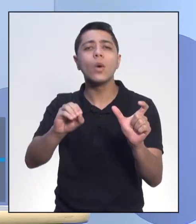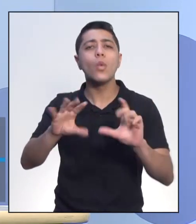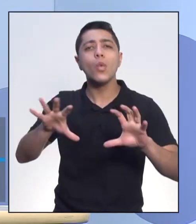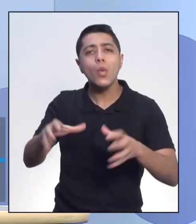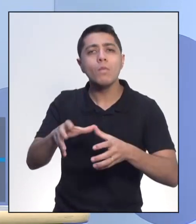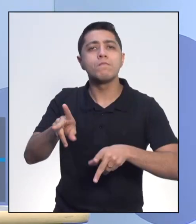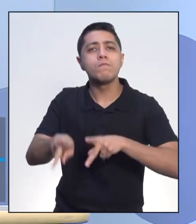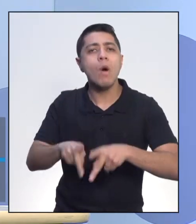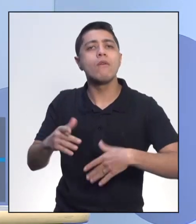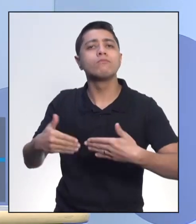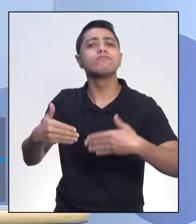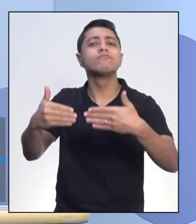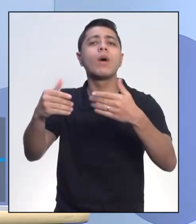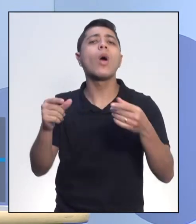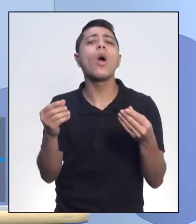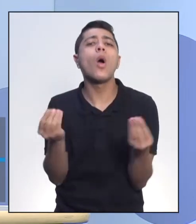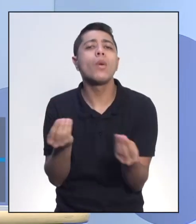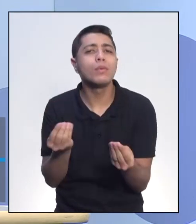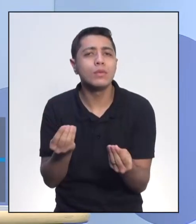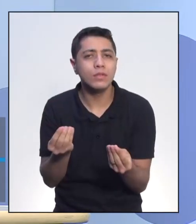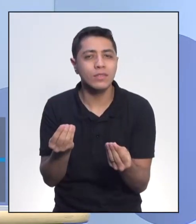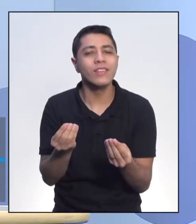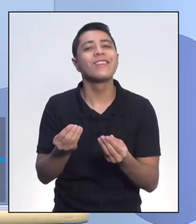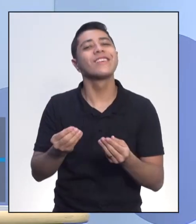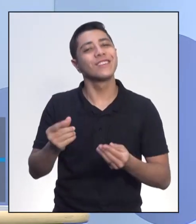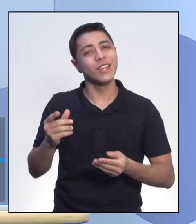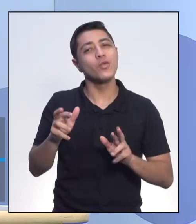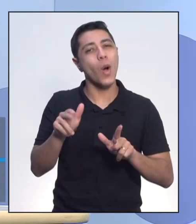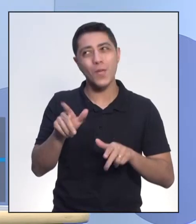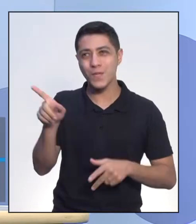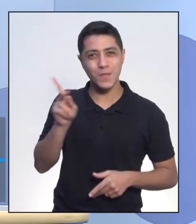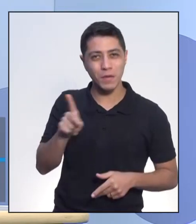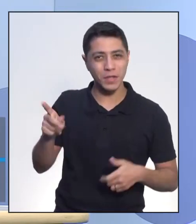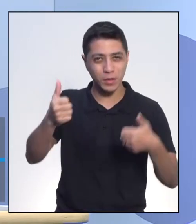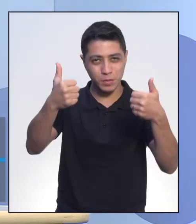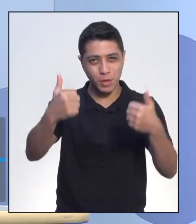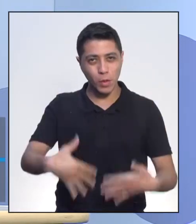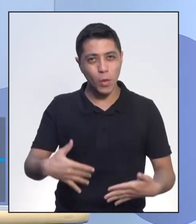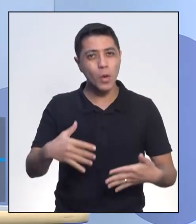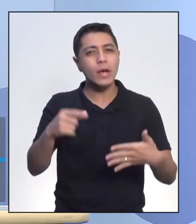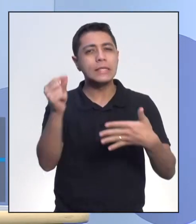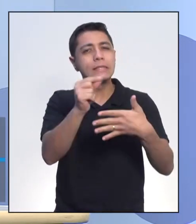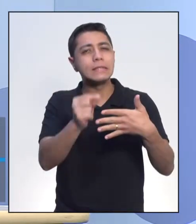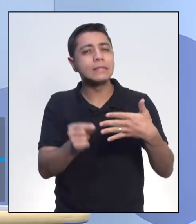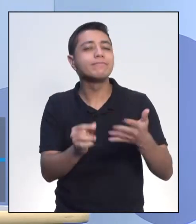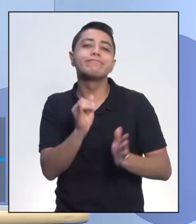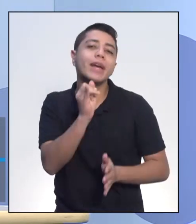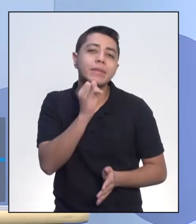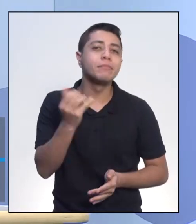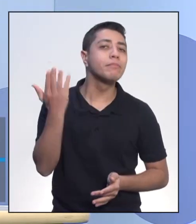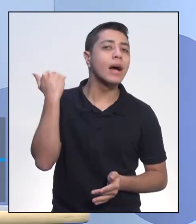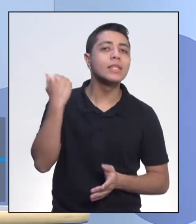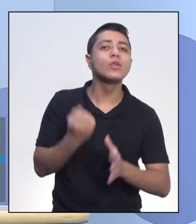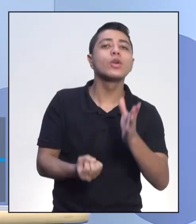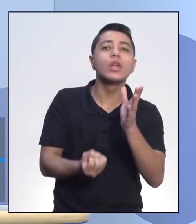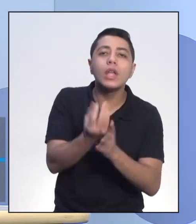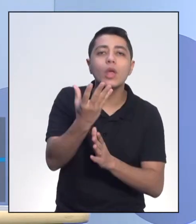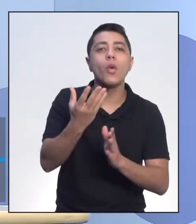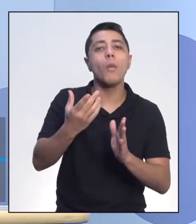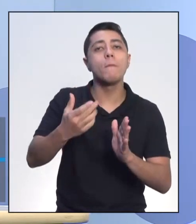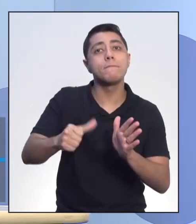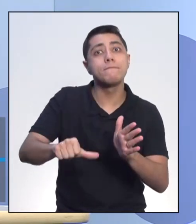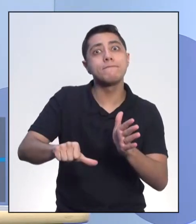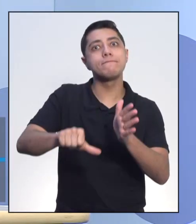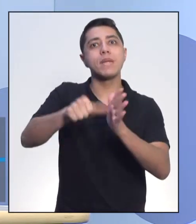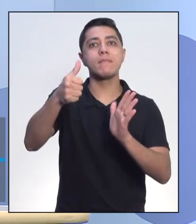colocou aqui no texto que a gente leu juntinhos, né? Alguns elementos, como o surgimento da escrita,